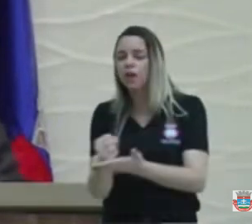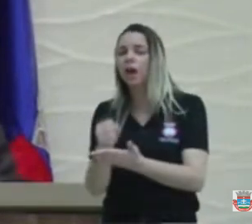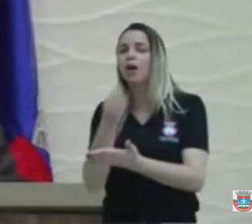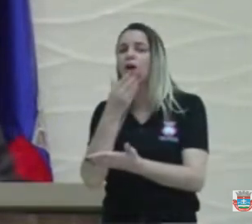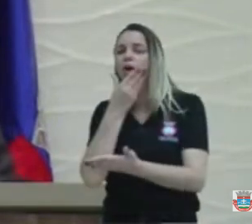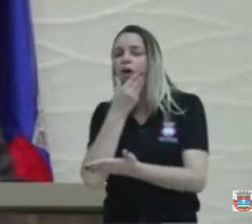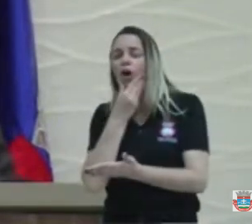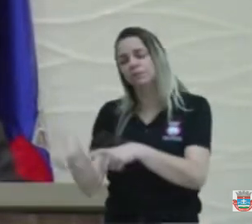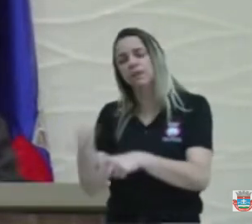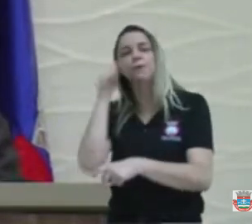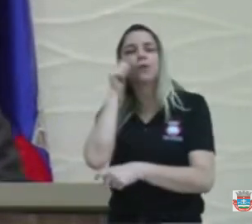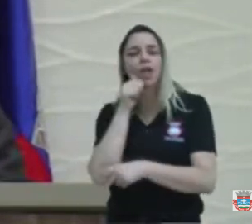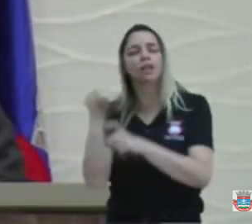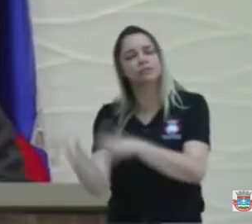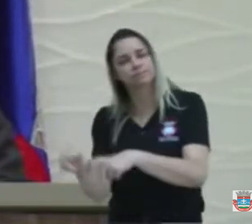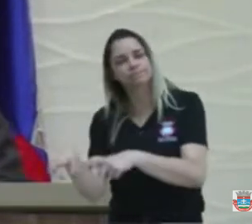zona rural.